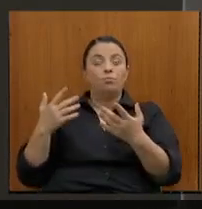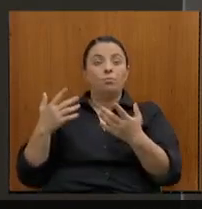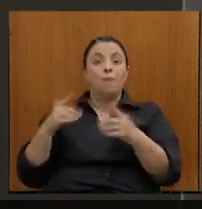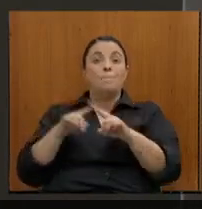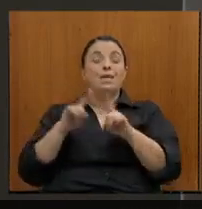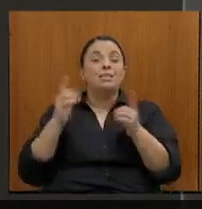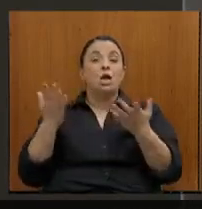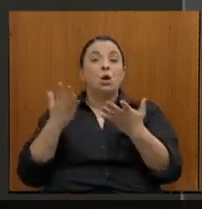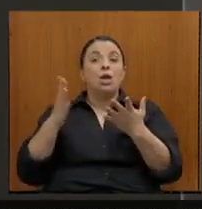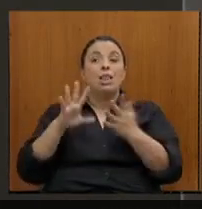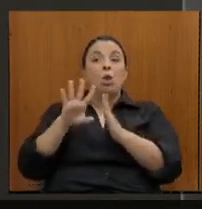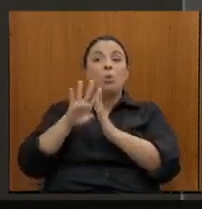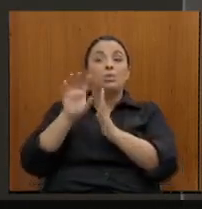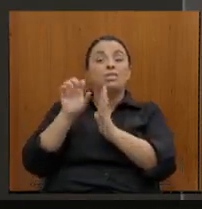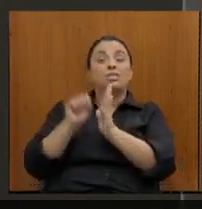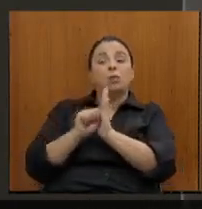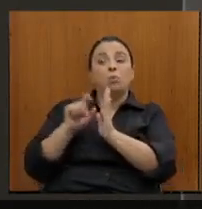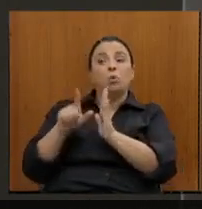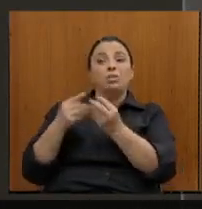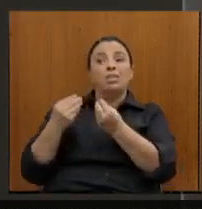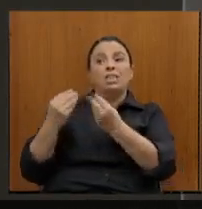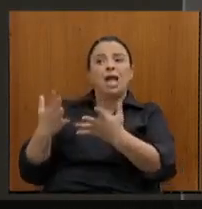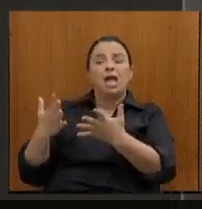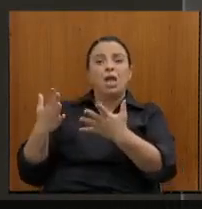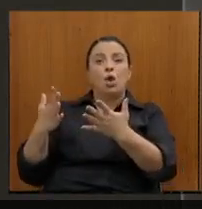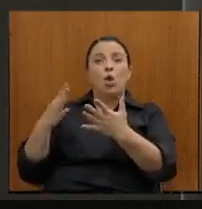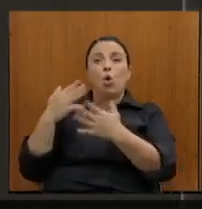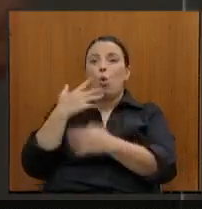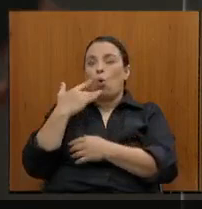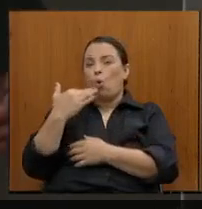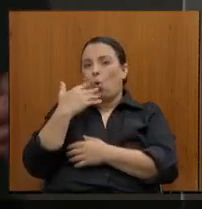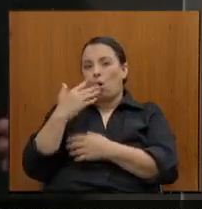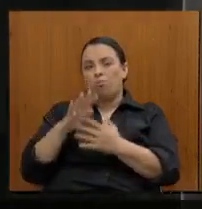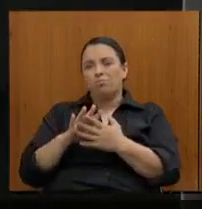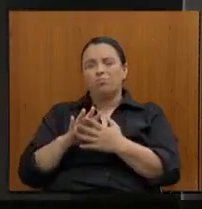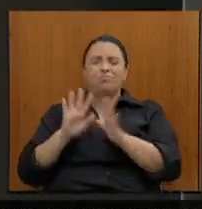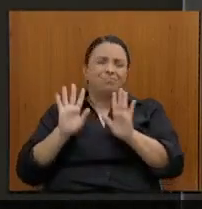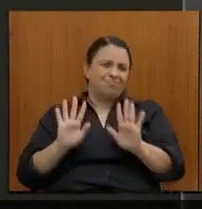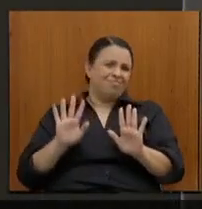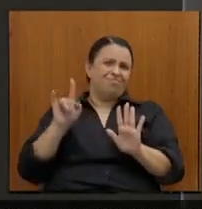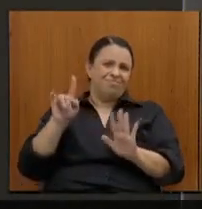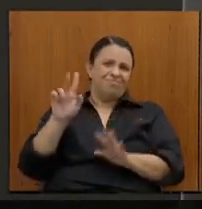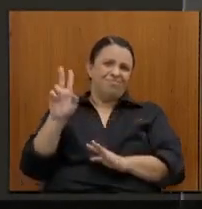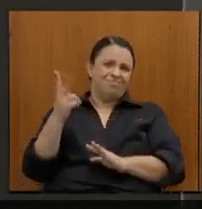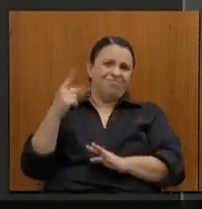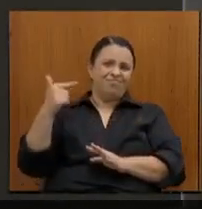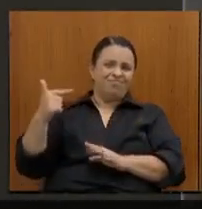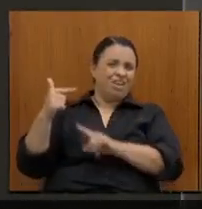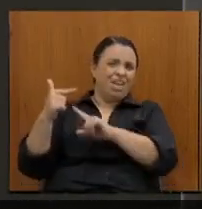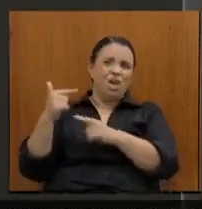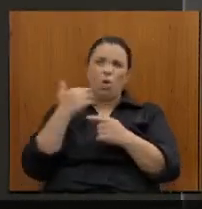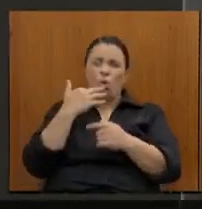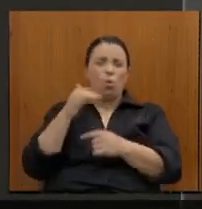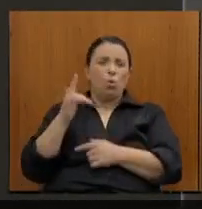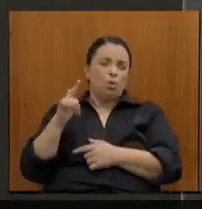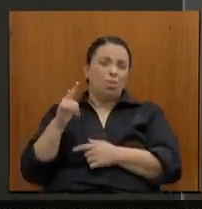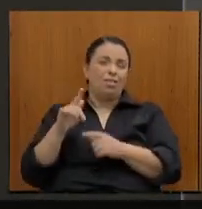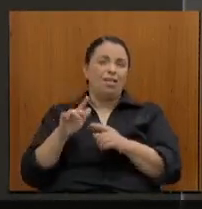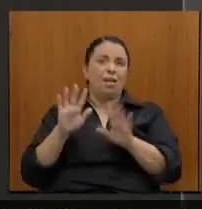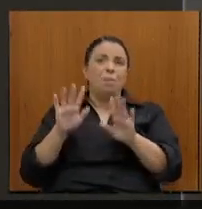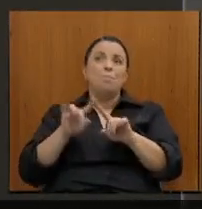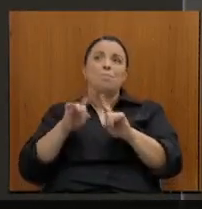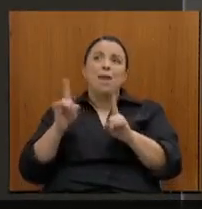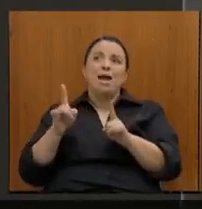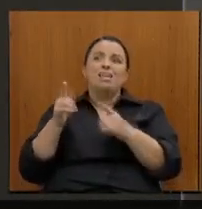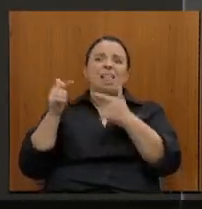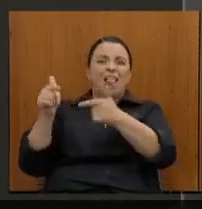agora de dar corpo hidrogênio dois Hoje não tem cor no mas tem cor preta tem cinza